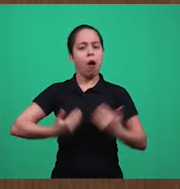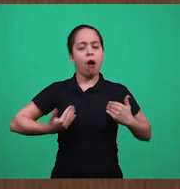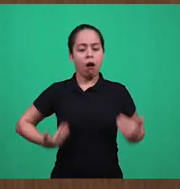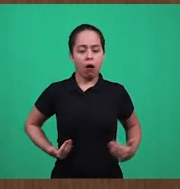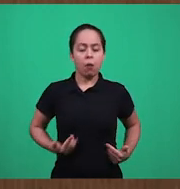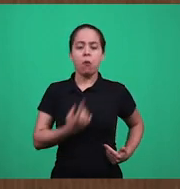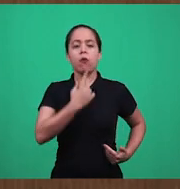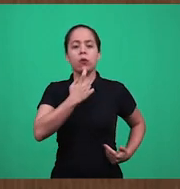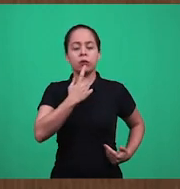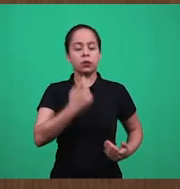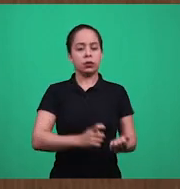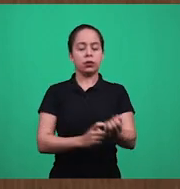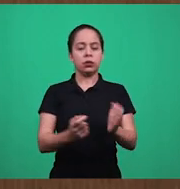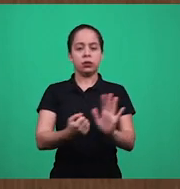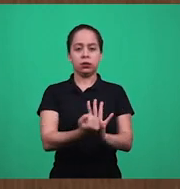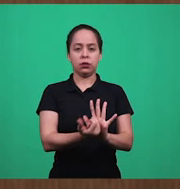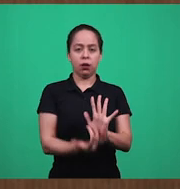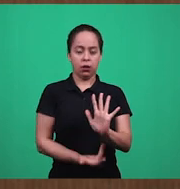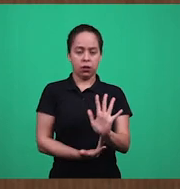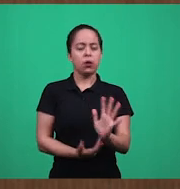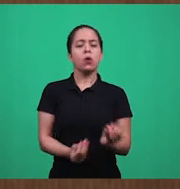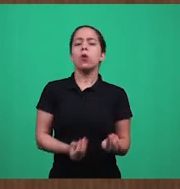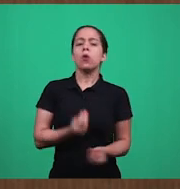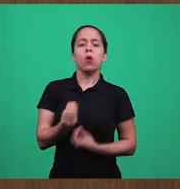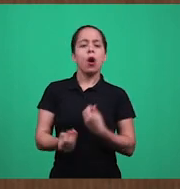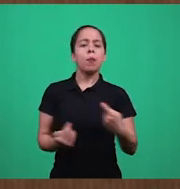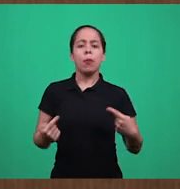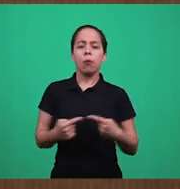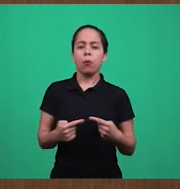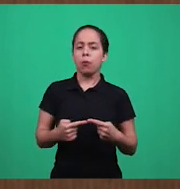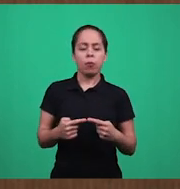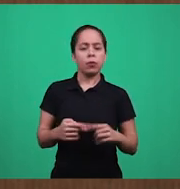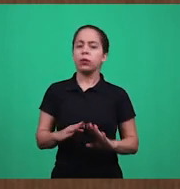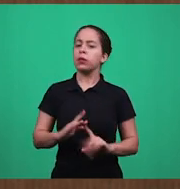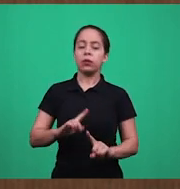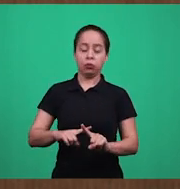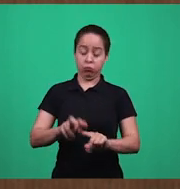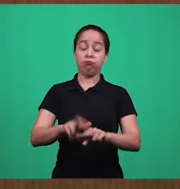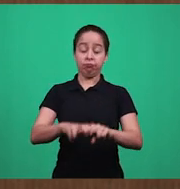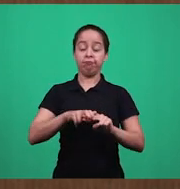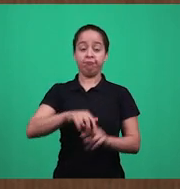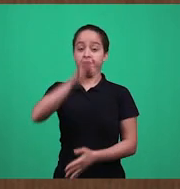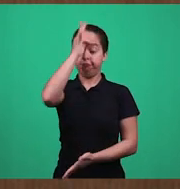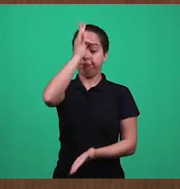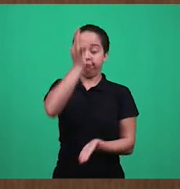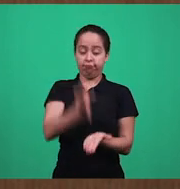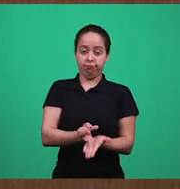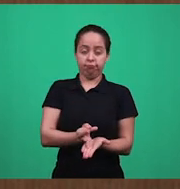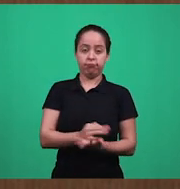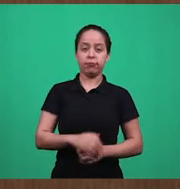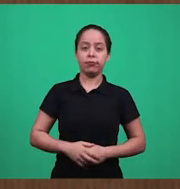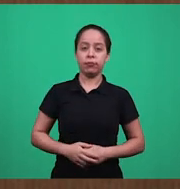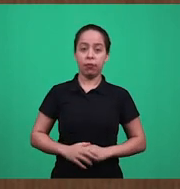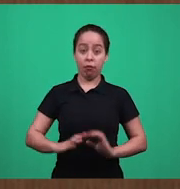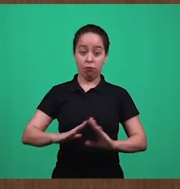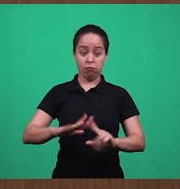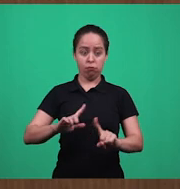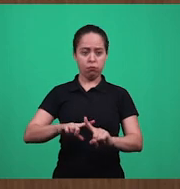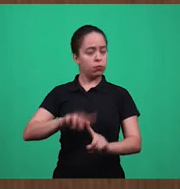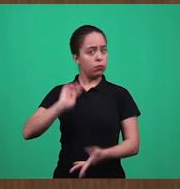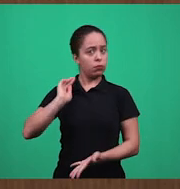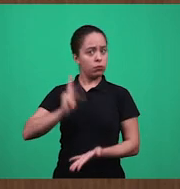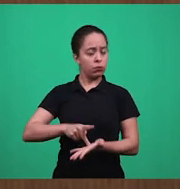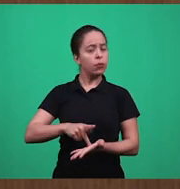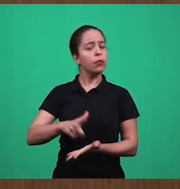isso é interessante. Por quê? Como se aplica isso? Pela fé. A igreja